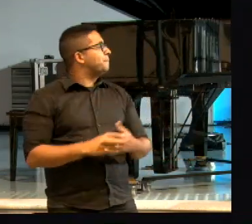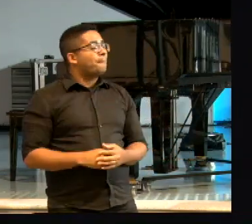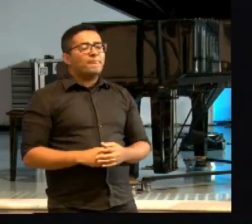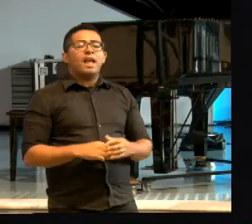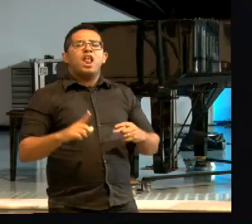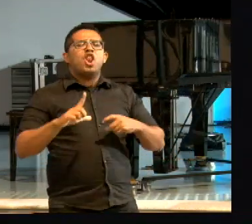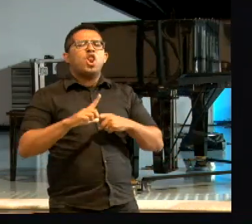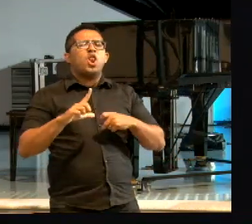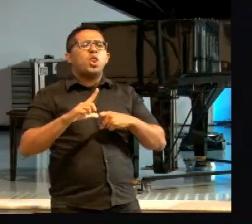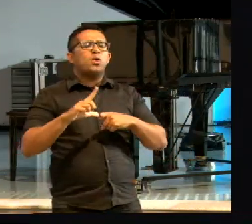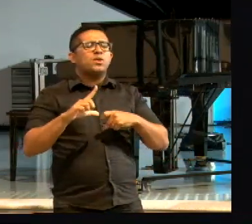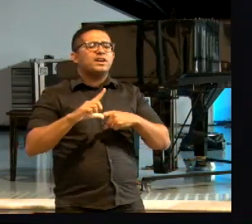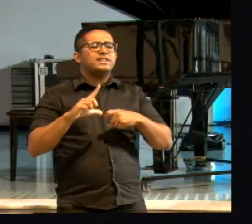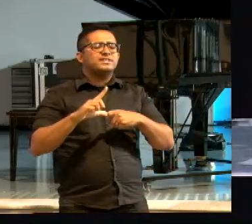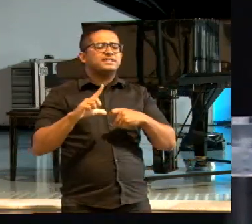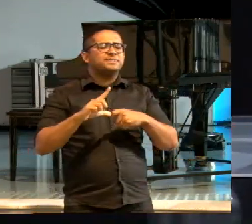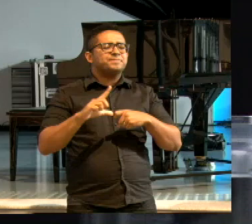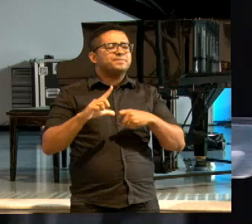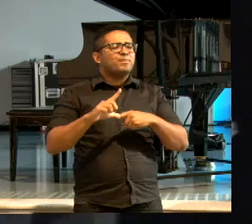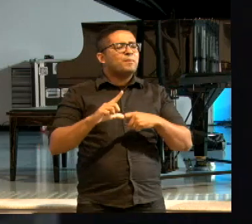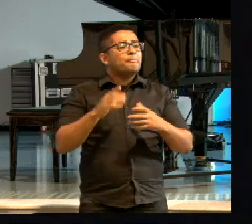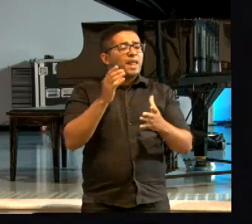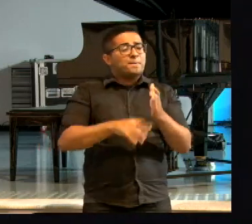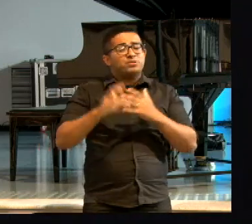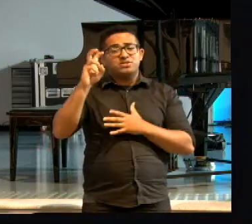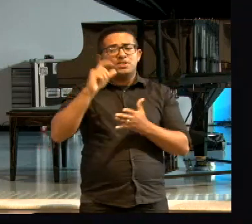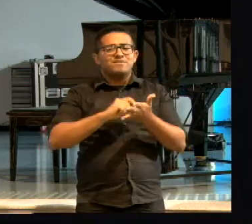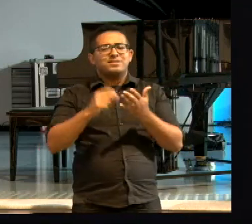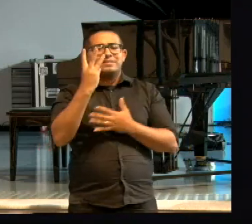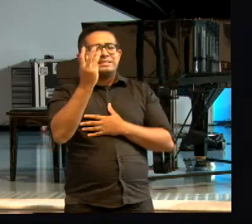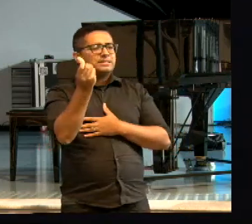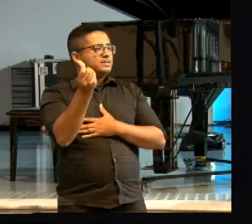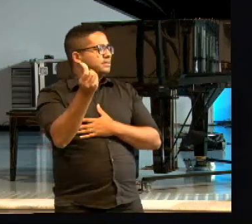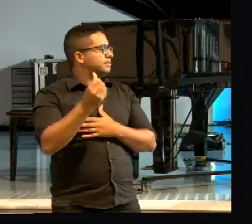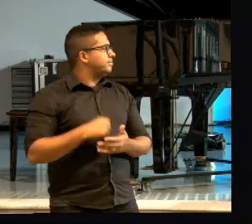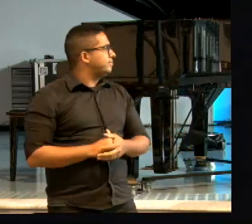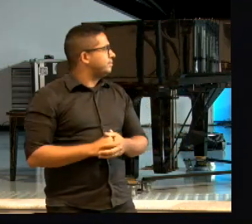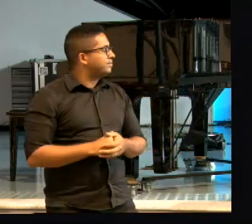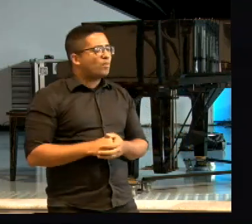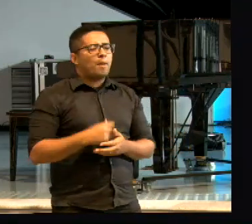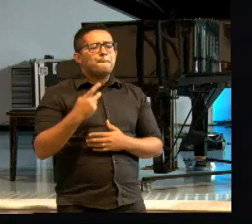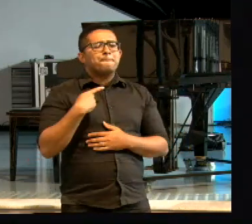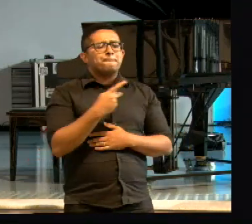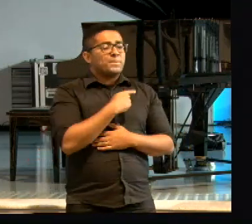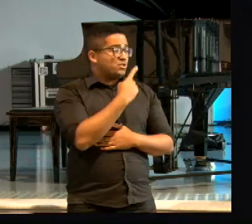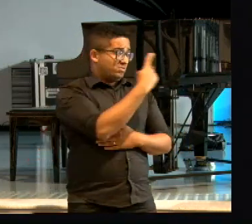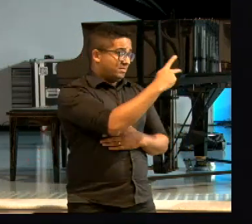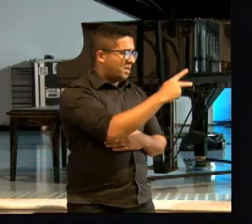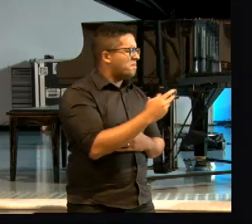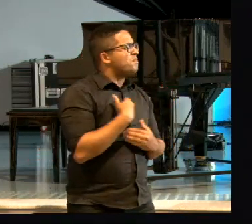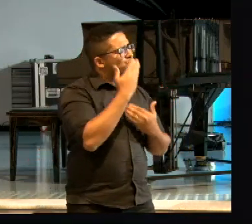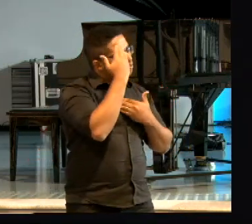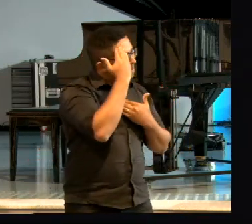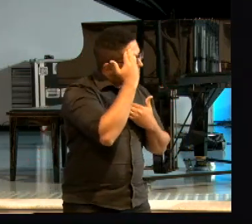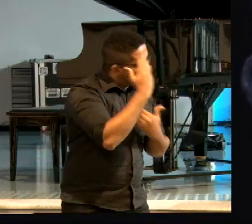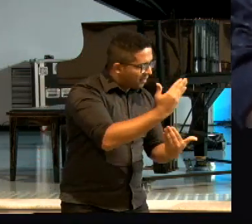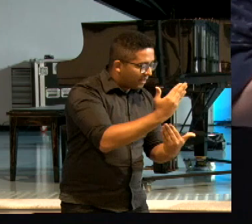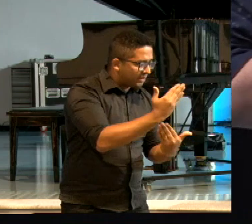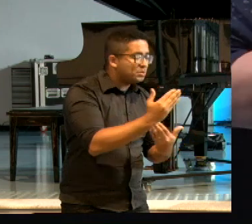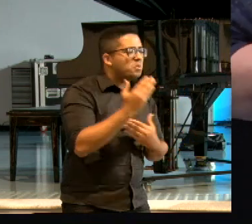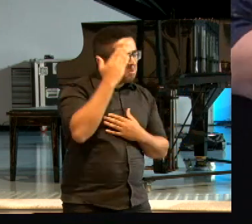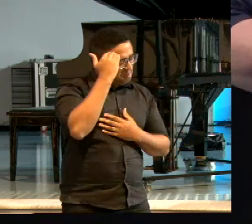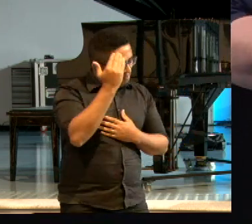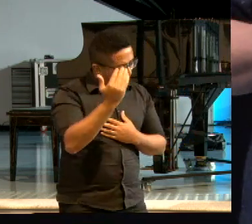de Lucas, no capítulo 5 e no versículo 36. Pastor Lamartine, mais uma vez quero expressar minha alegria, gratidão e